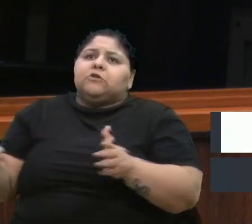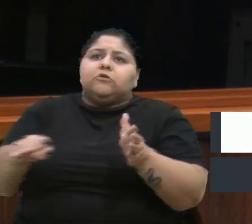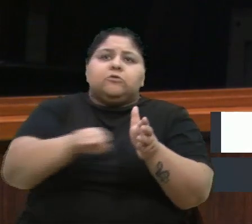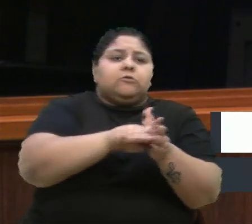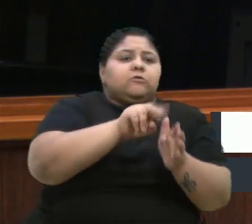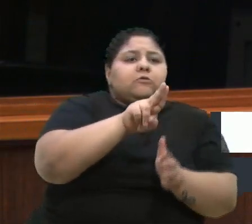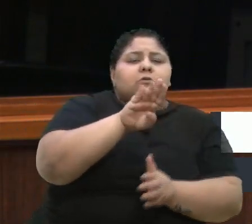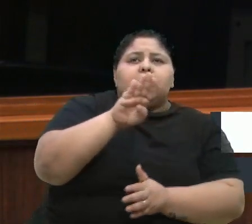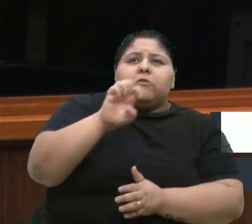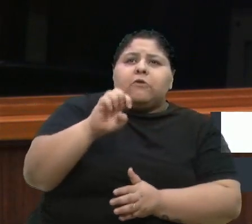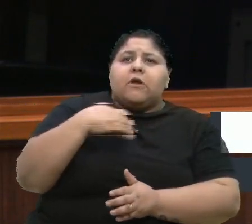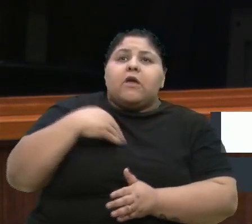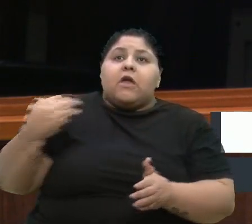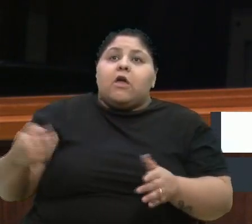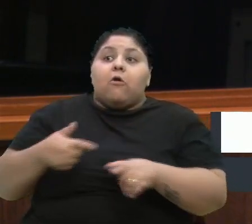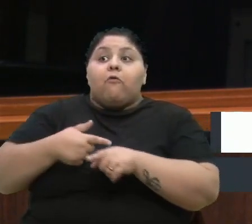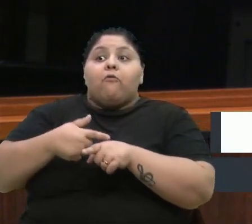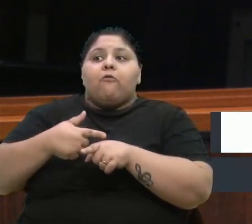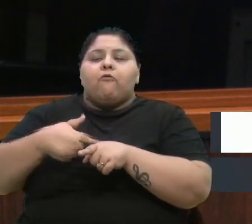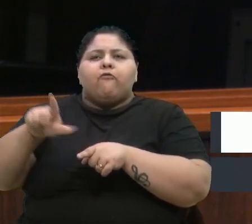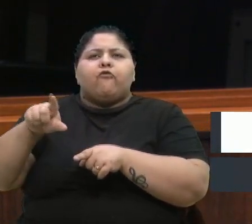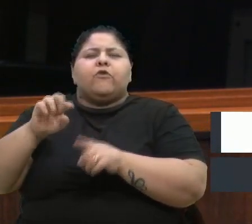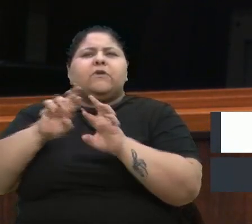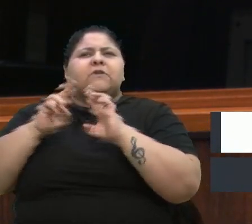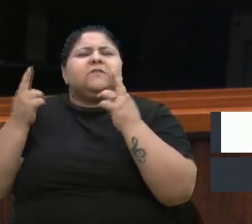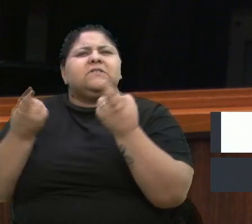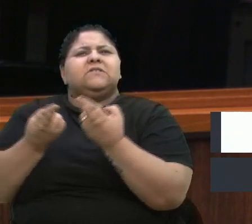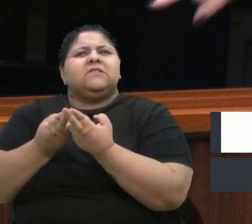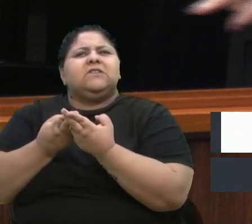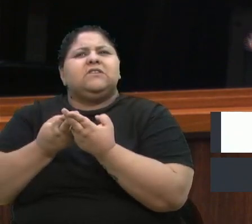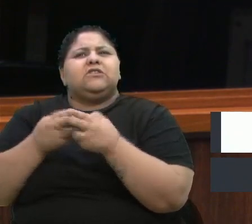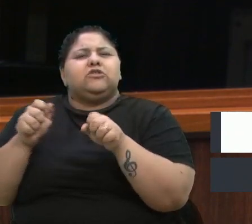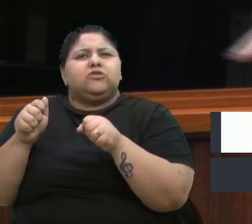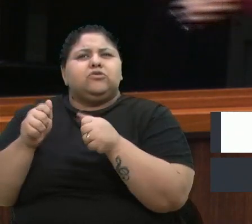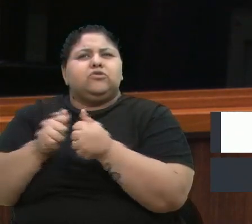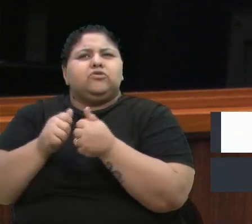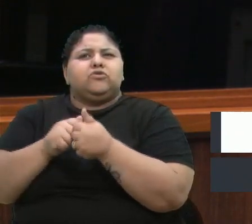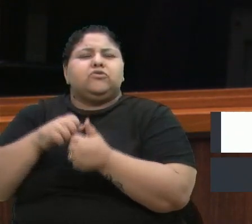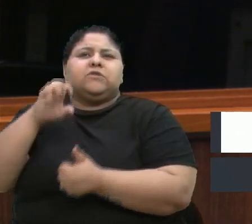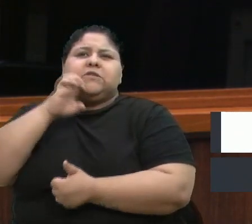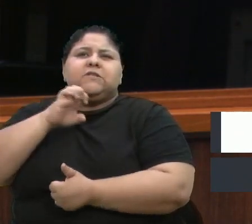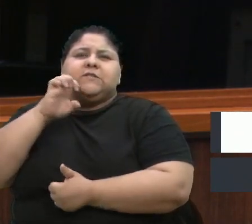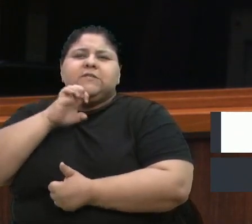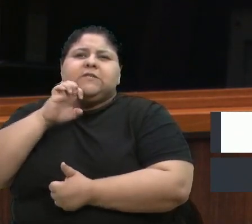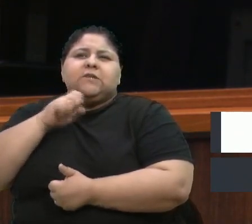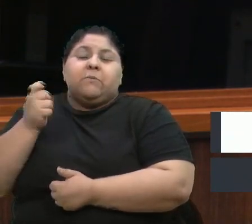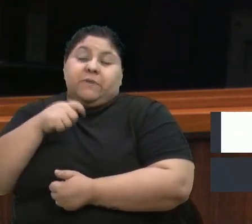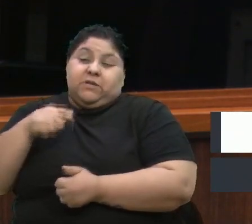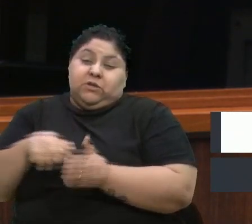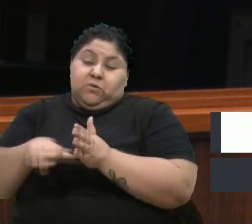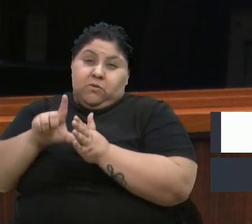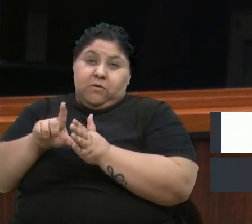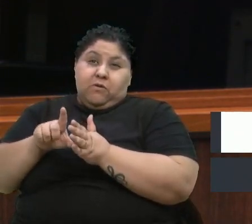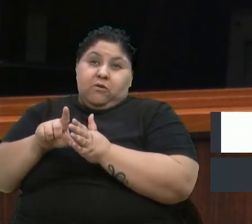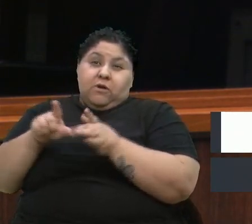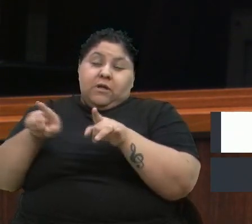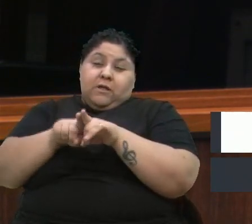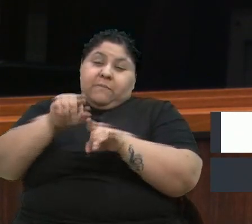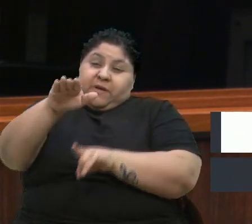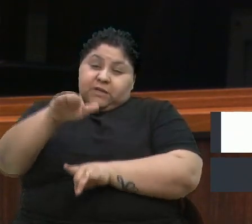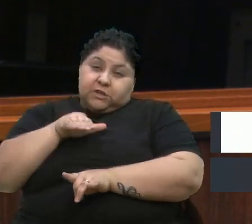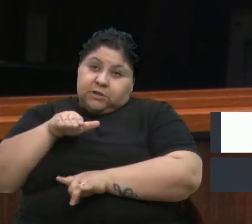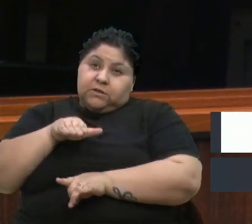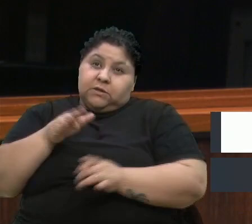Eu fui numa reunião, aliás, aquela que a vereadora Estela teve que sair antes, eu estava lá, porque foi chamada também pela Comissão de